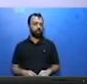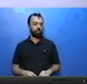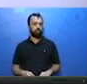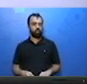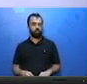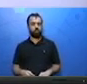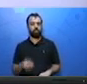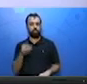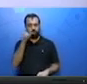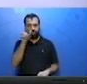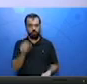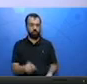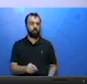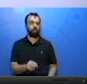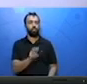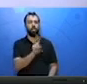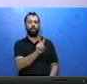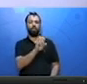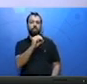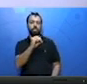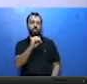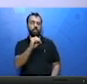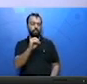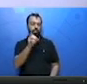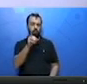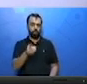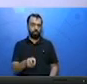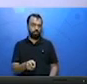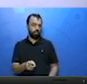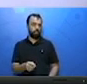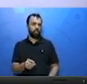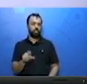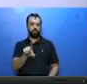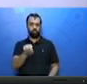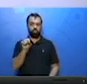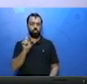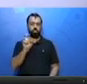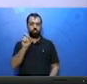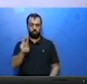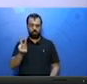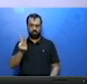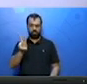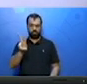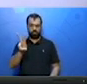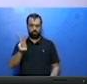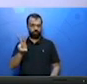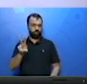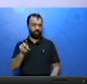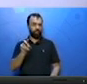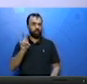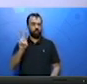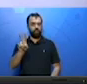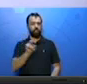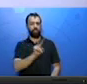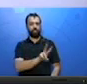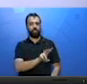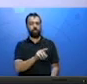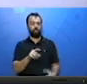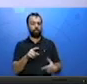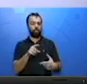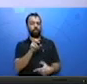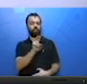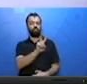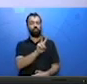primos. Como o 20 é par, eu vou escolher o número 2. 20 dividido por 2